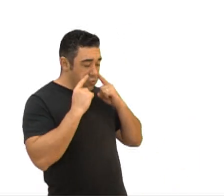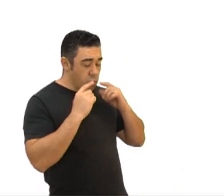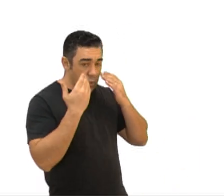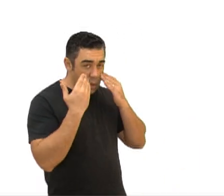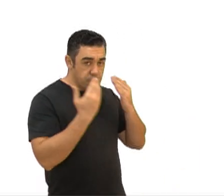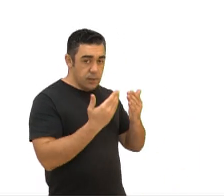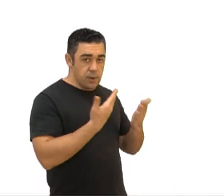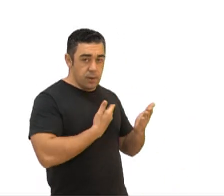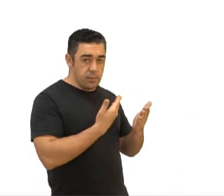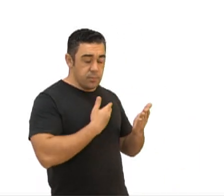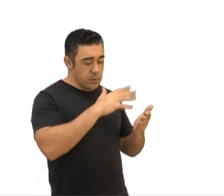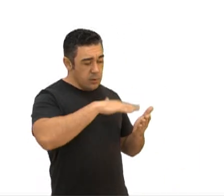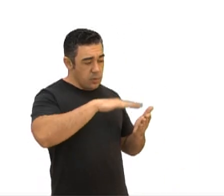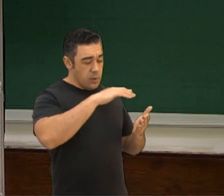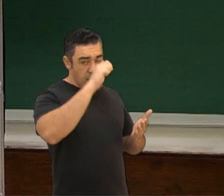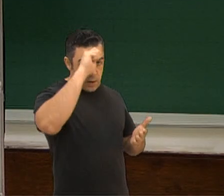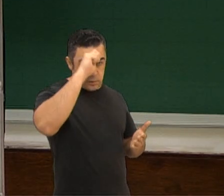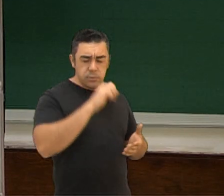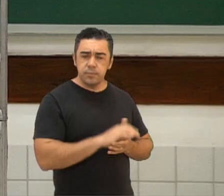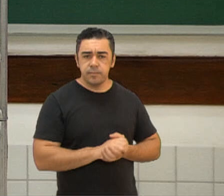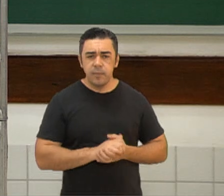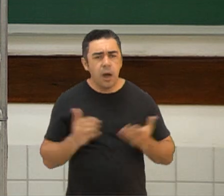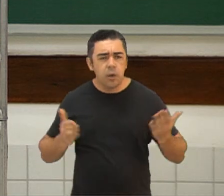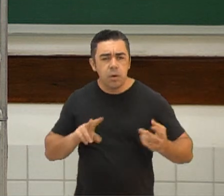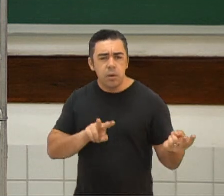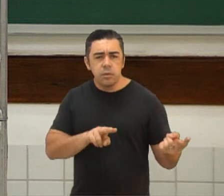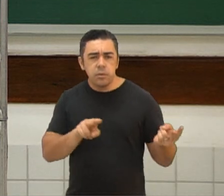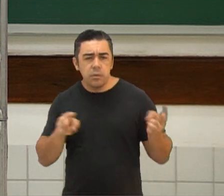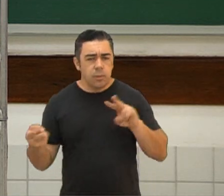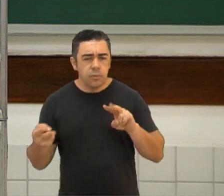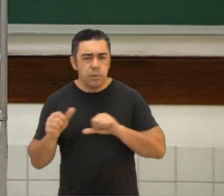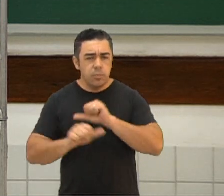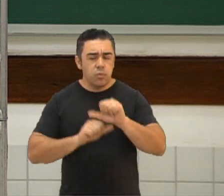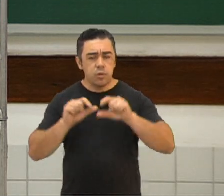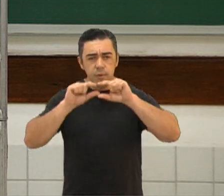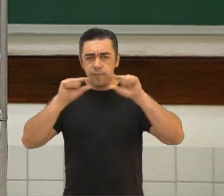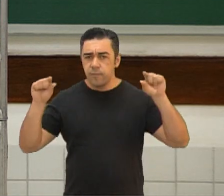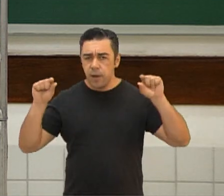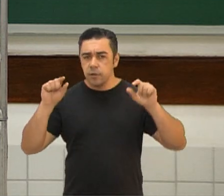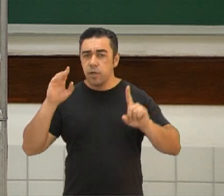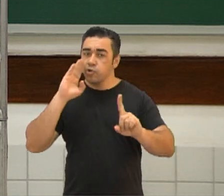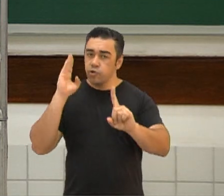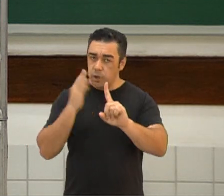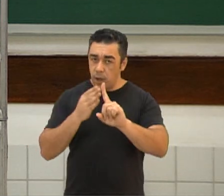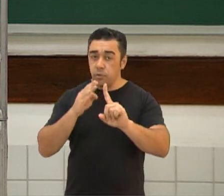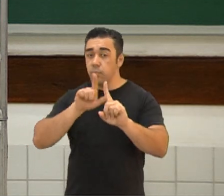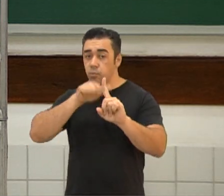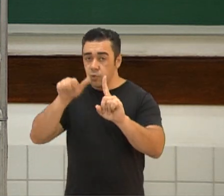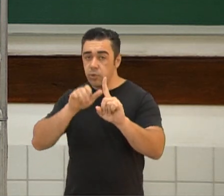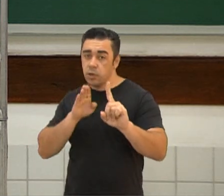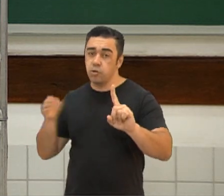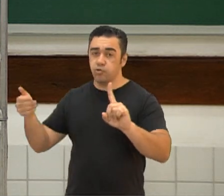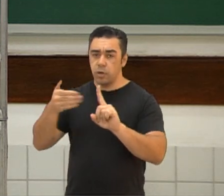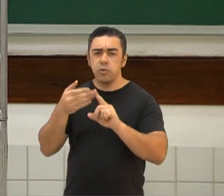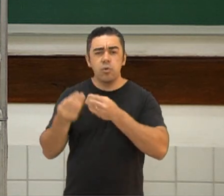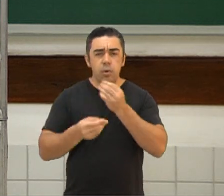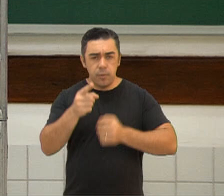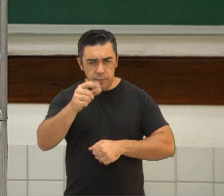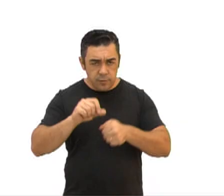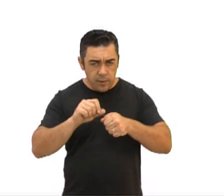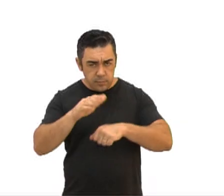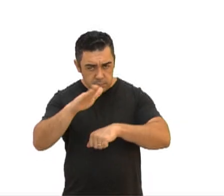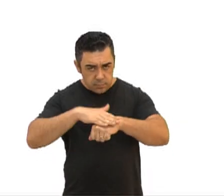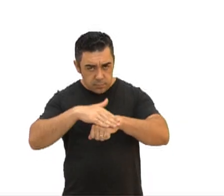de Aladim. E agora? Como que eu faço a transposição do discurso direto para o discurso indireto? Façam esse exercício